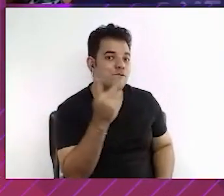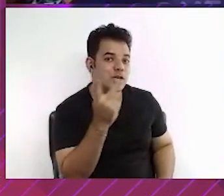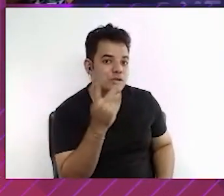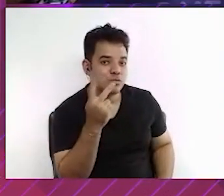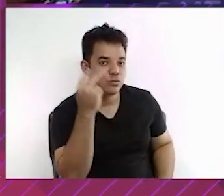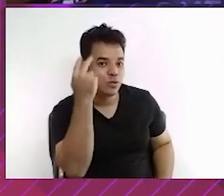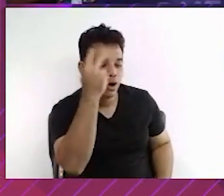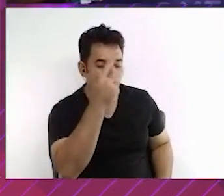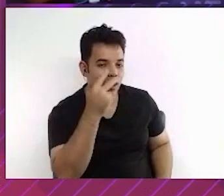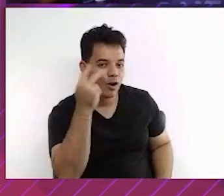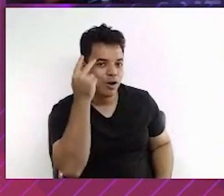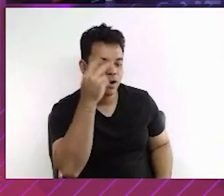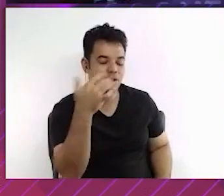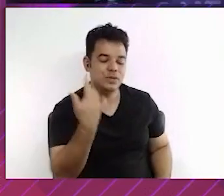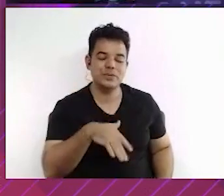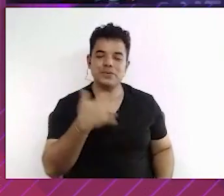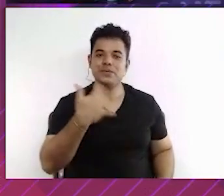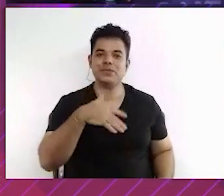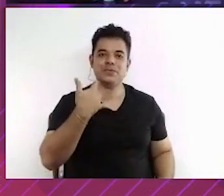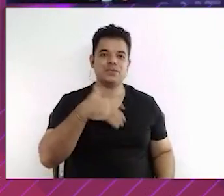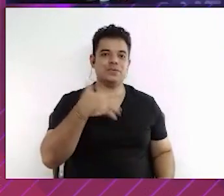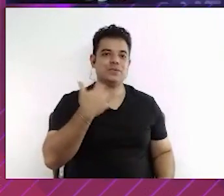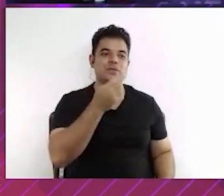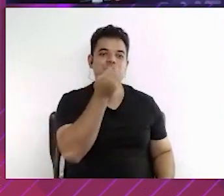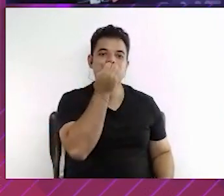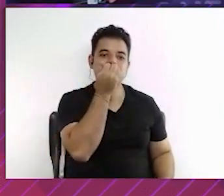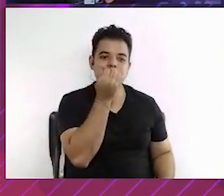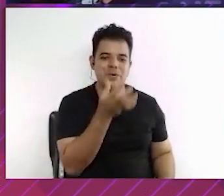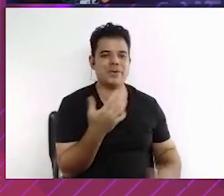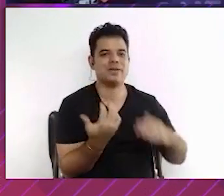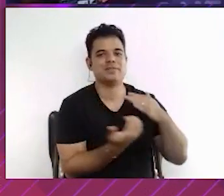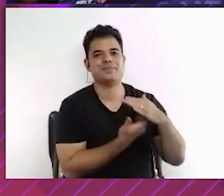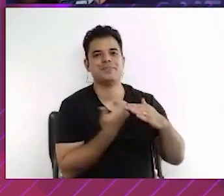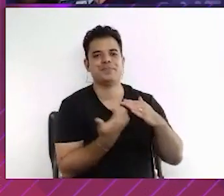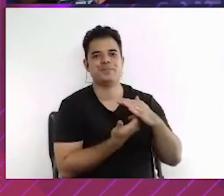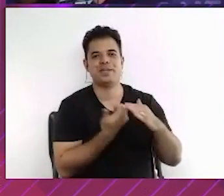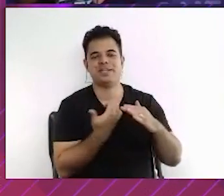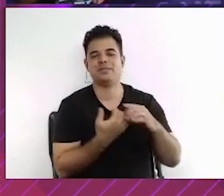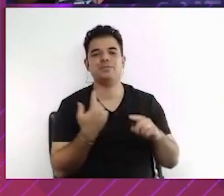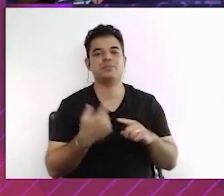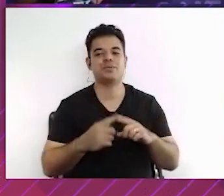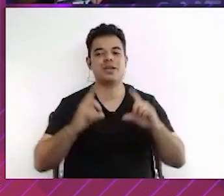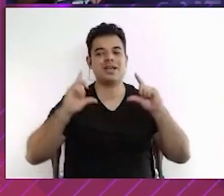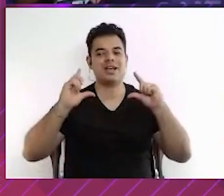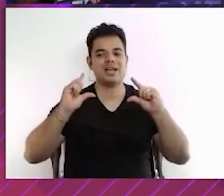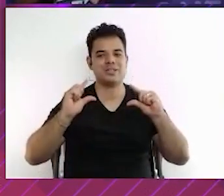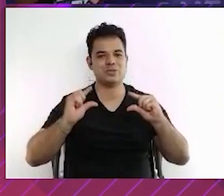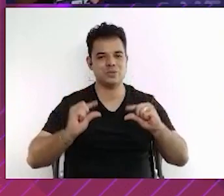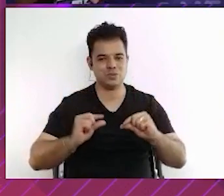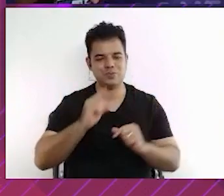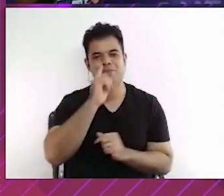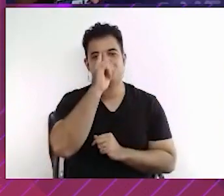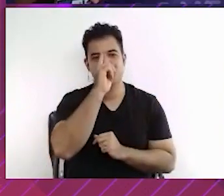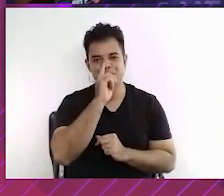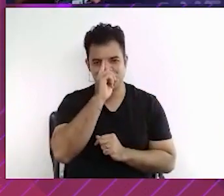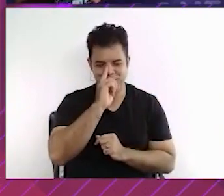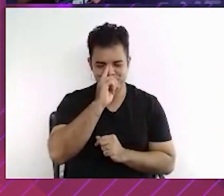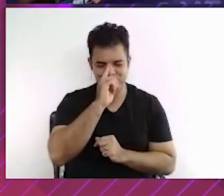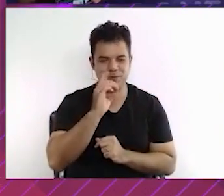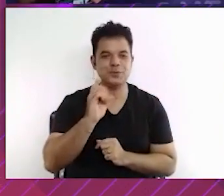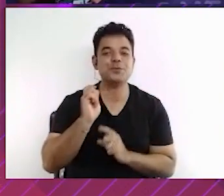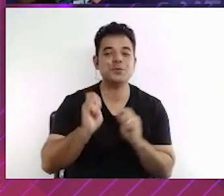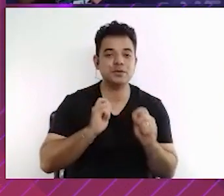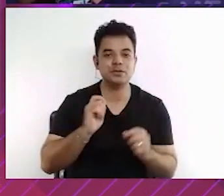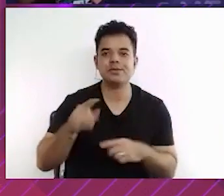banco. Isso é bom para a empresa, porque ela reduz o risco dela ter que